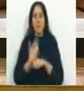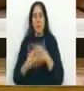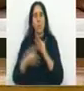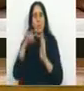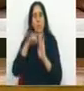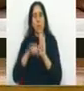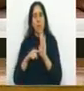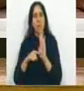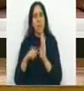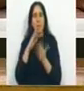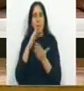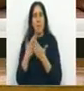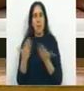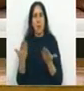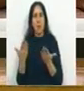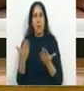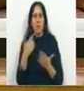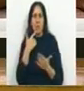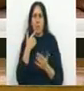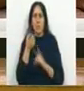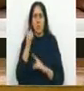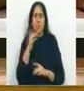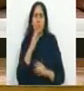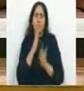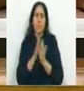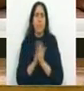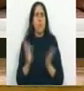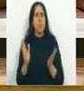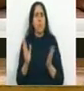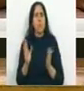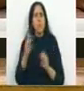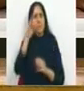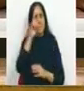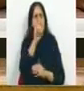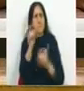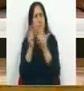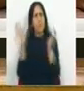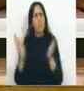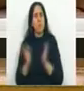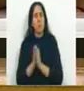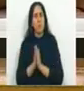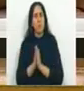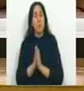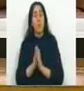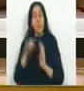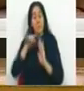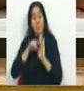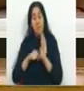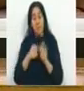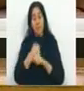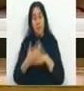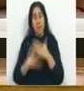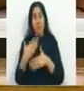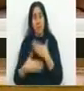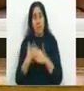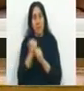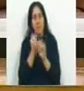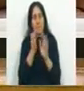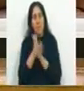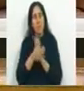e que diabolizam, por favor, toda a gente sabe que as medidas ativas de emprego são um